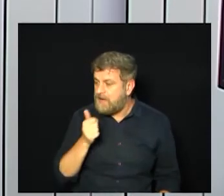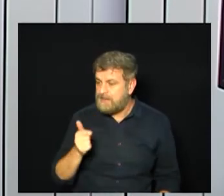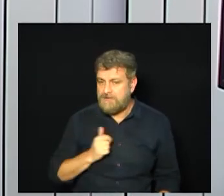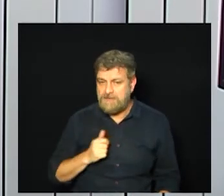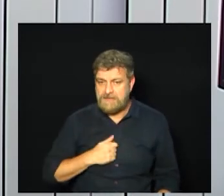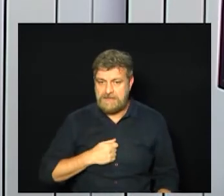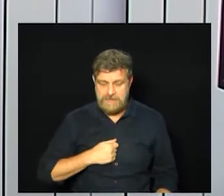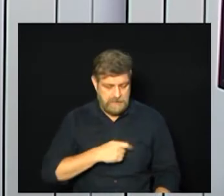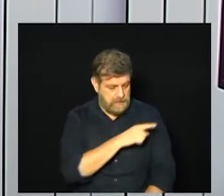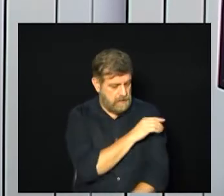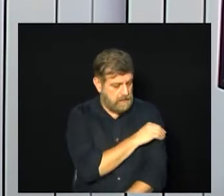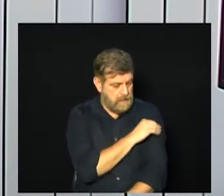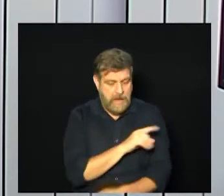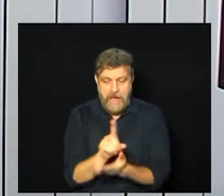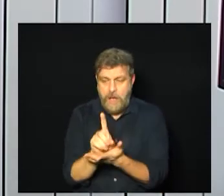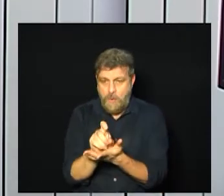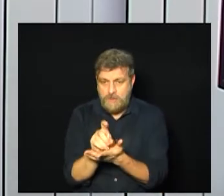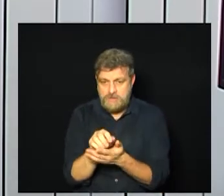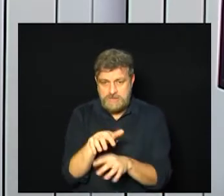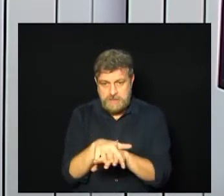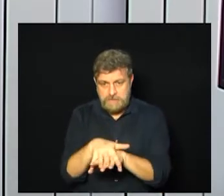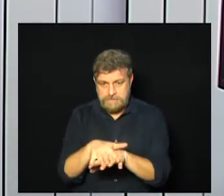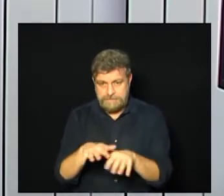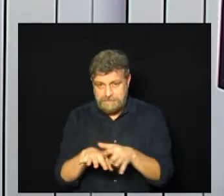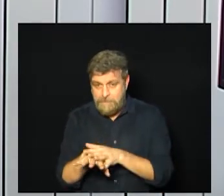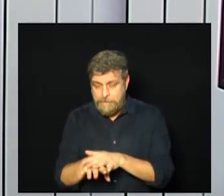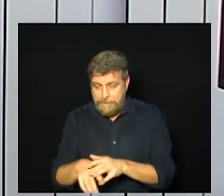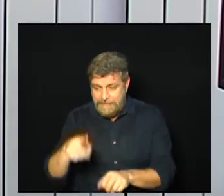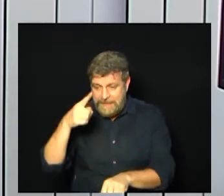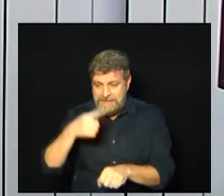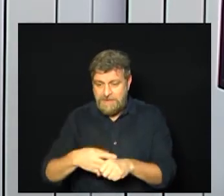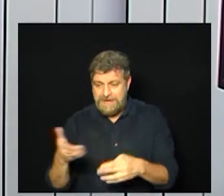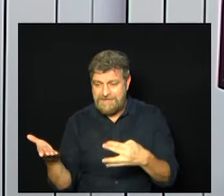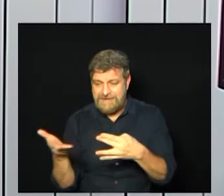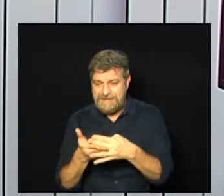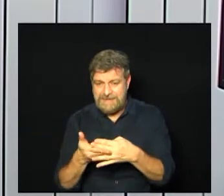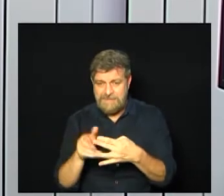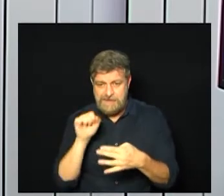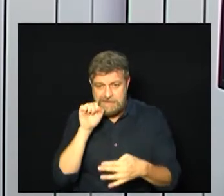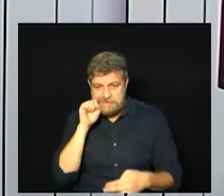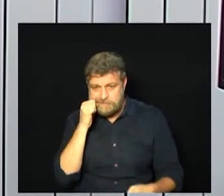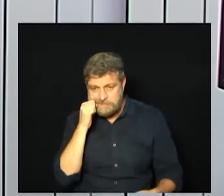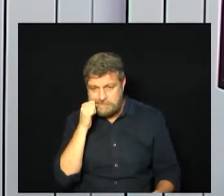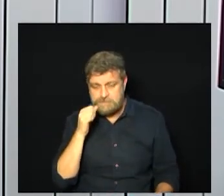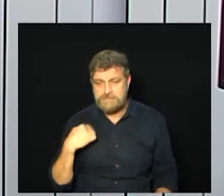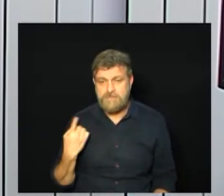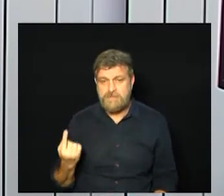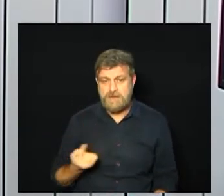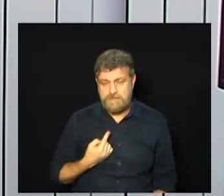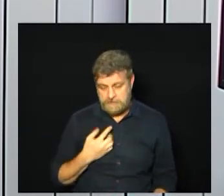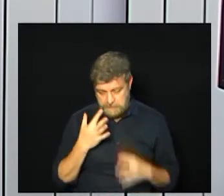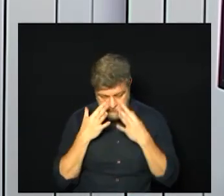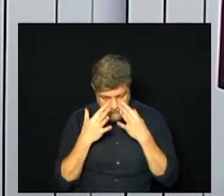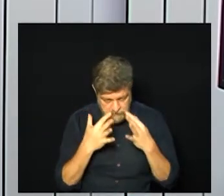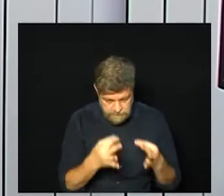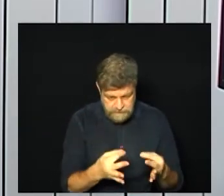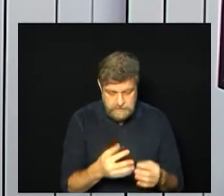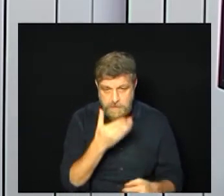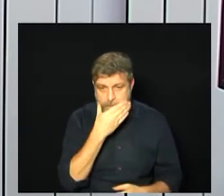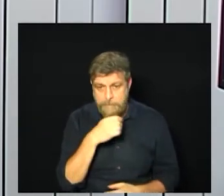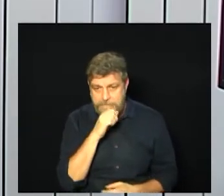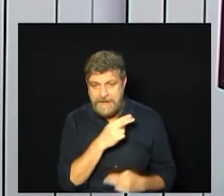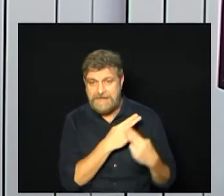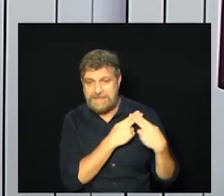de álcool em gel e os cuidados também na hora do intervalo e do recreio, até para quem está nos acompanhando, os pais